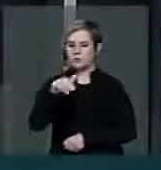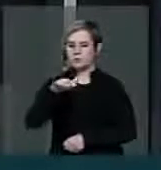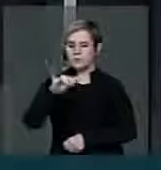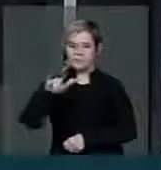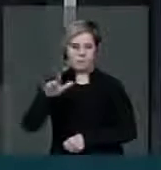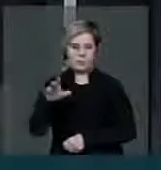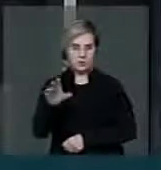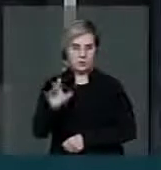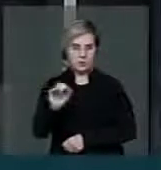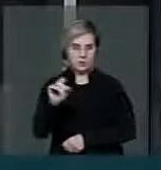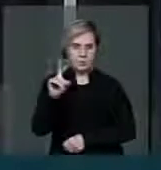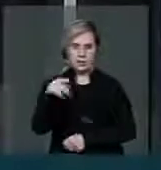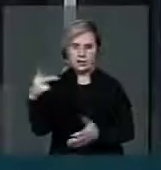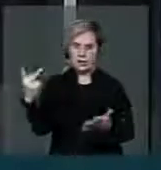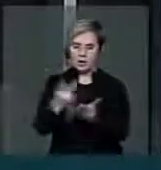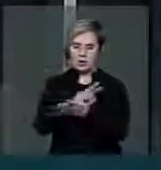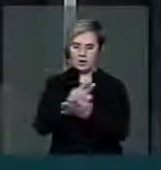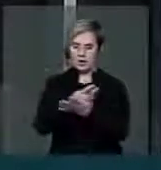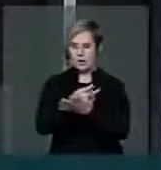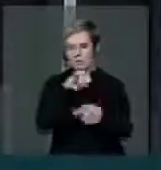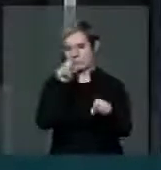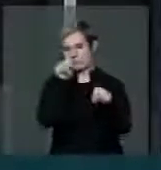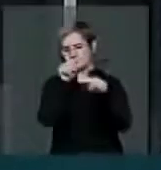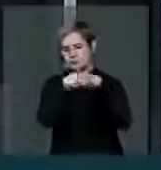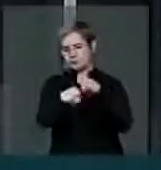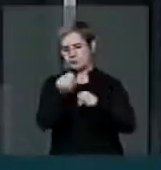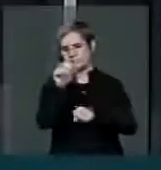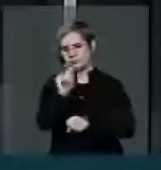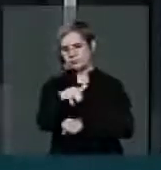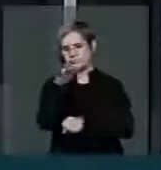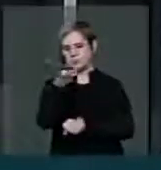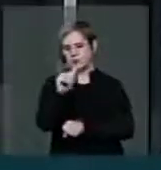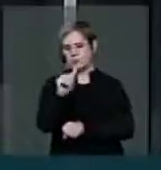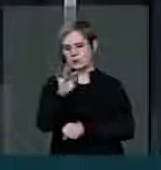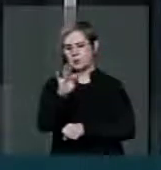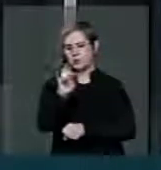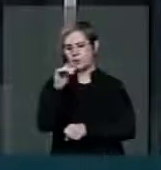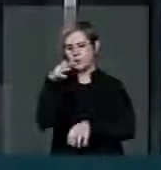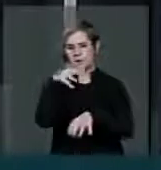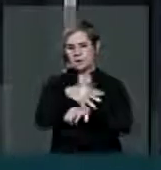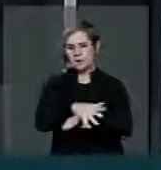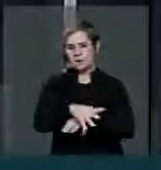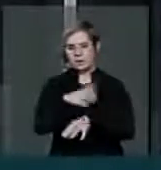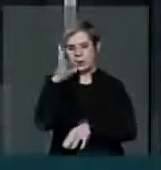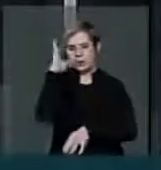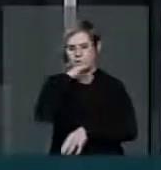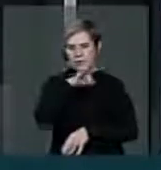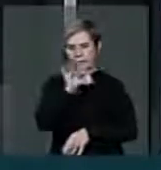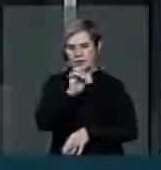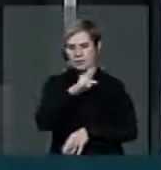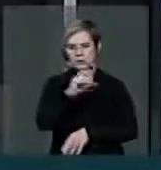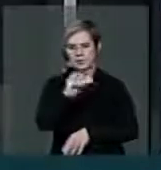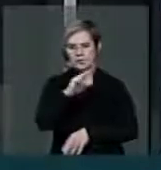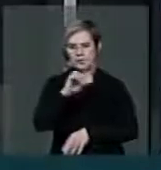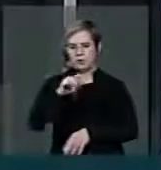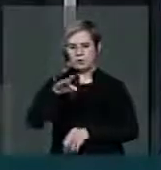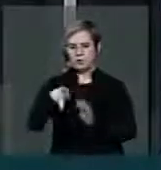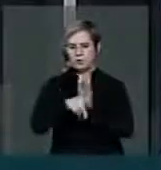Ele foi vítima de um ataque terrorista à sede da ONU, a sede da missão da ONU em